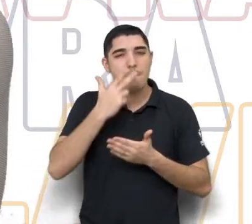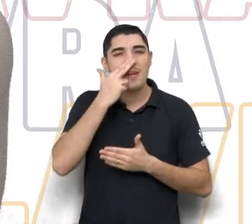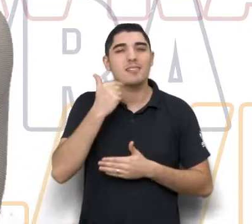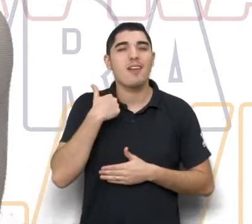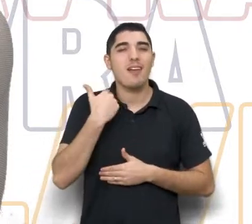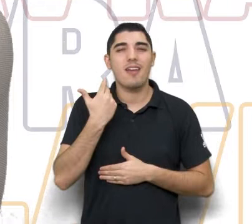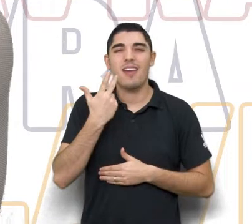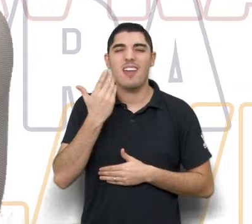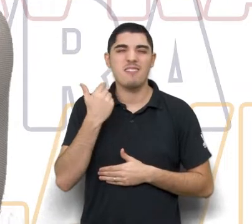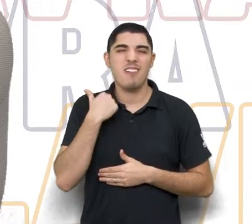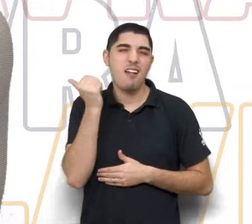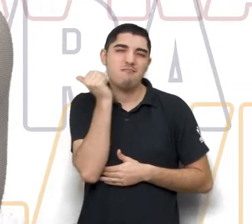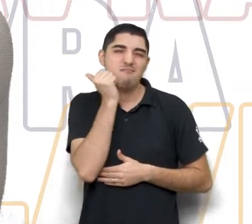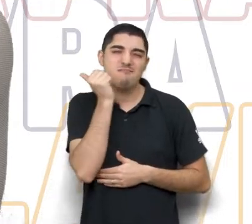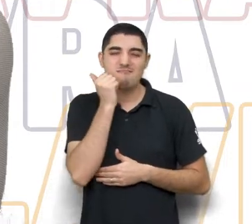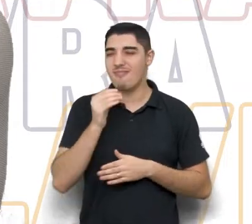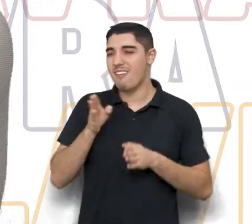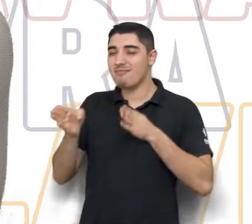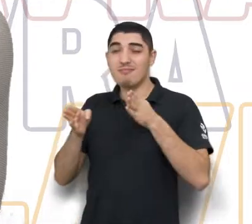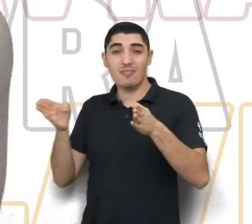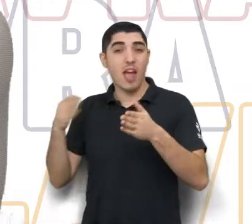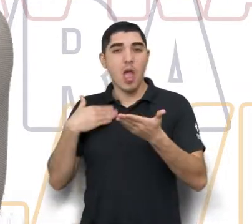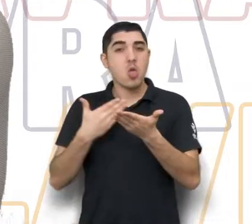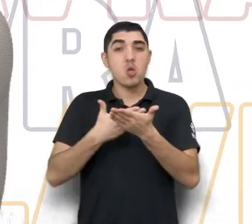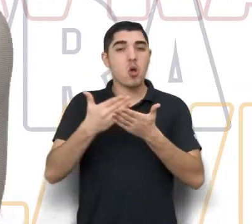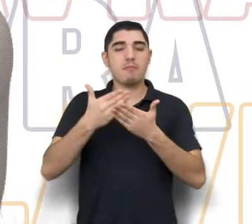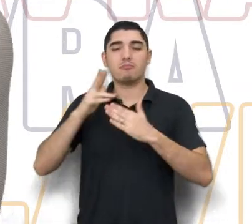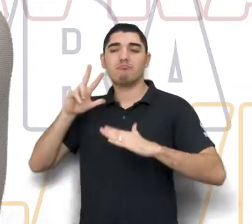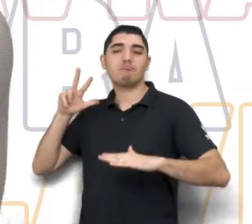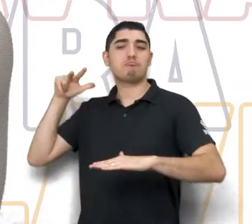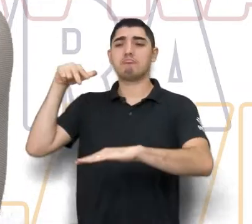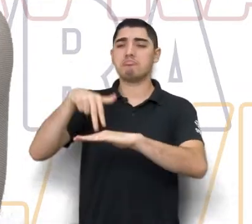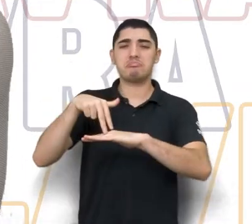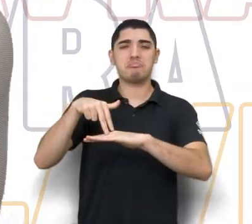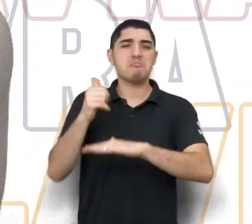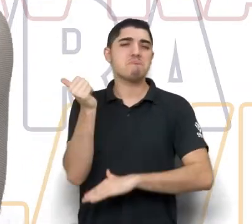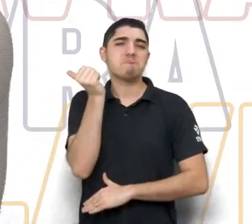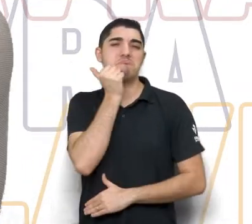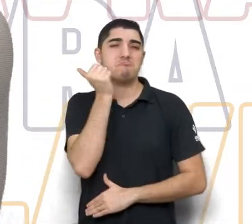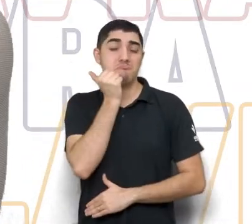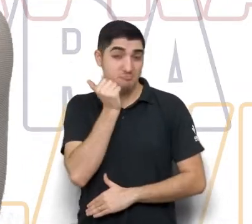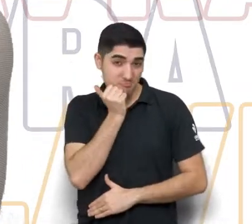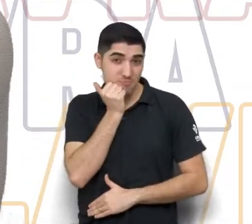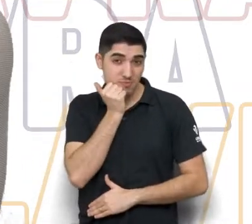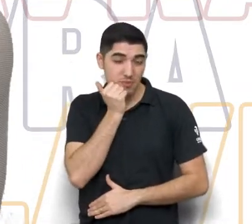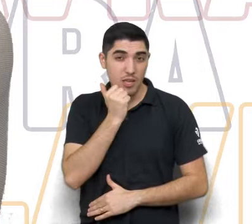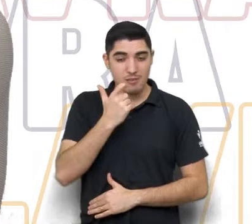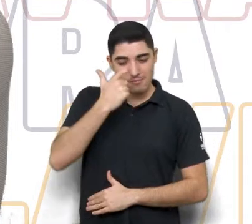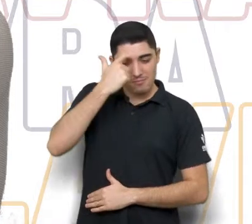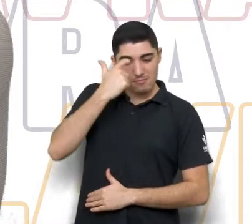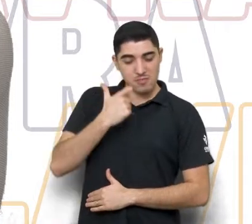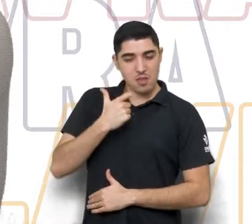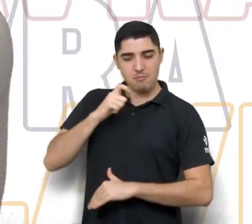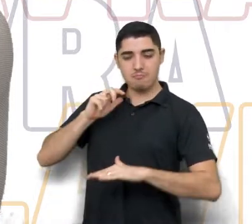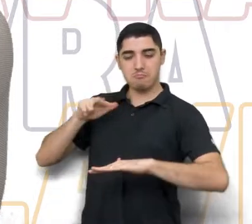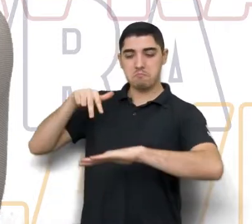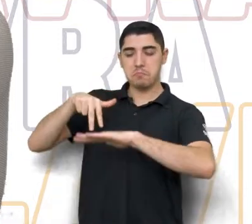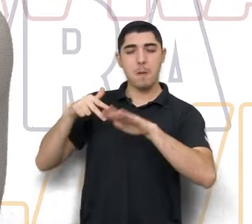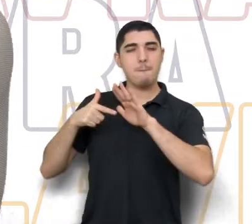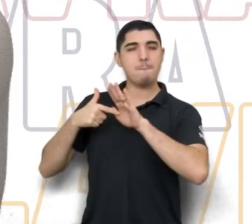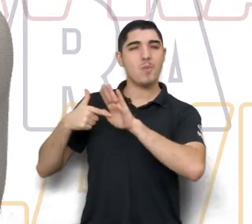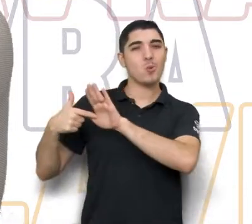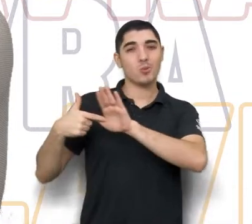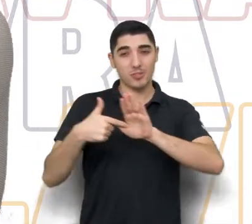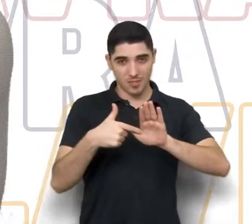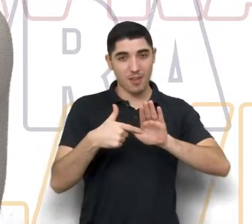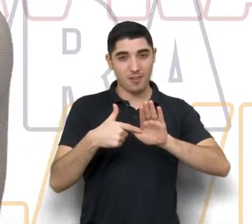mais sem vergonha, né? Eu fui me despudorando, eu fui me despojando,